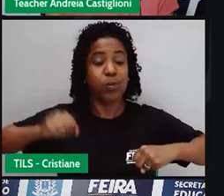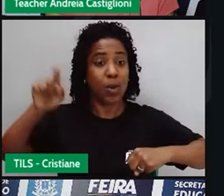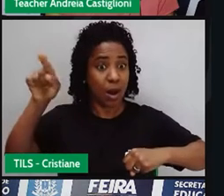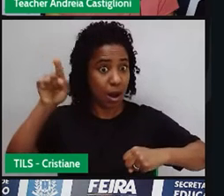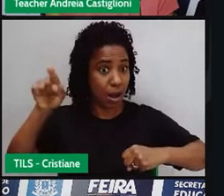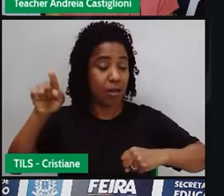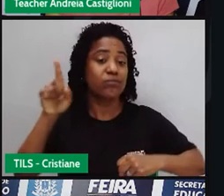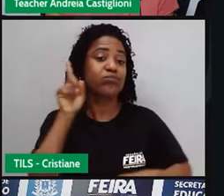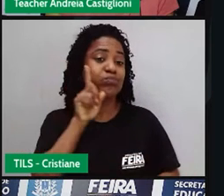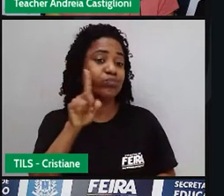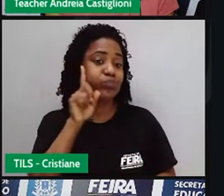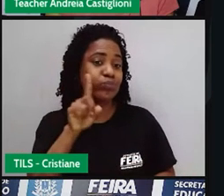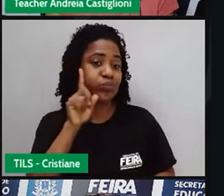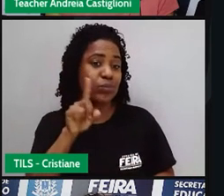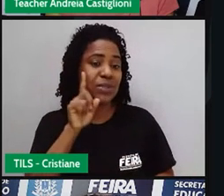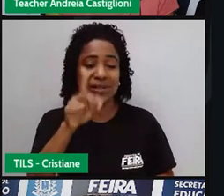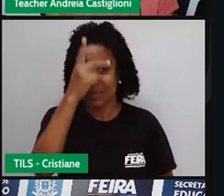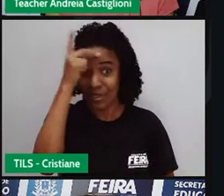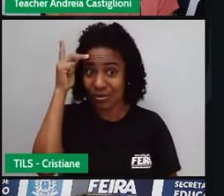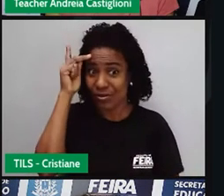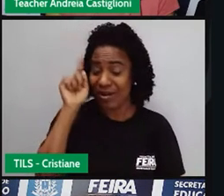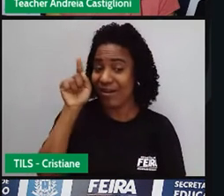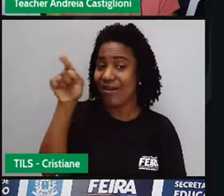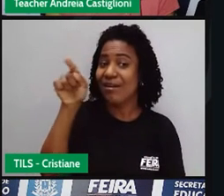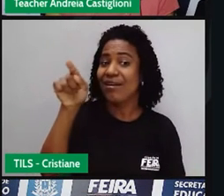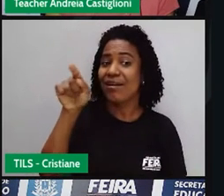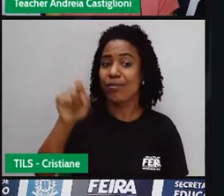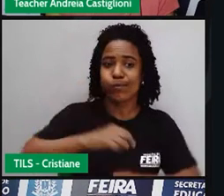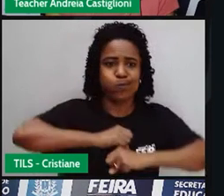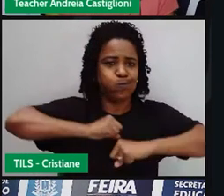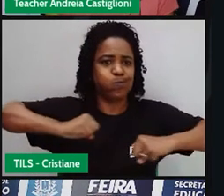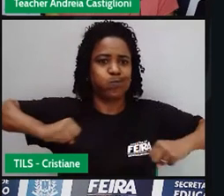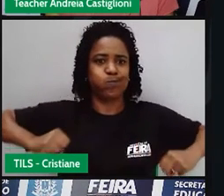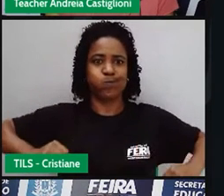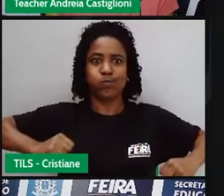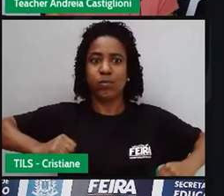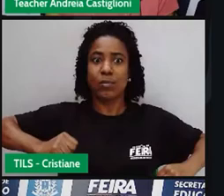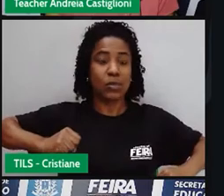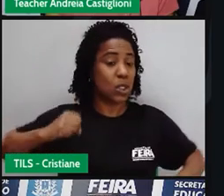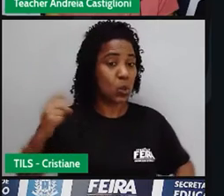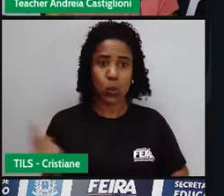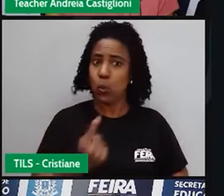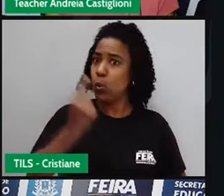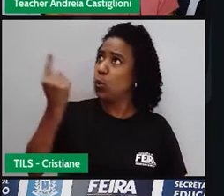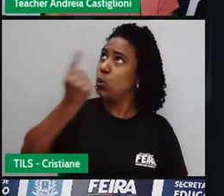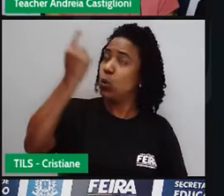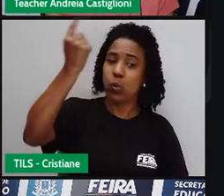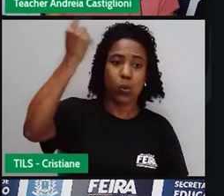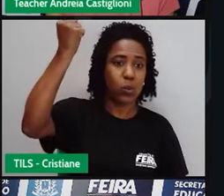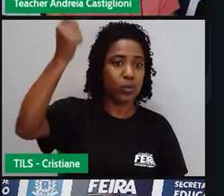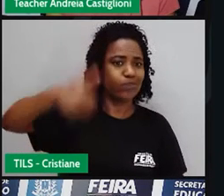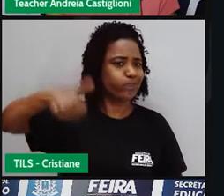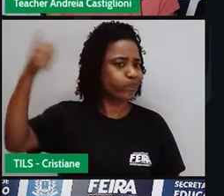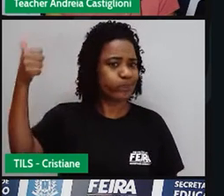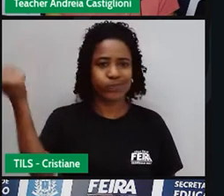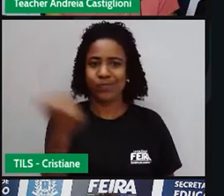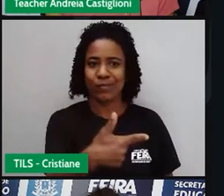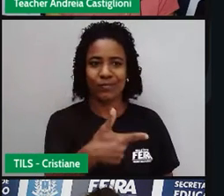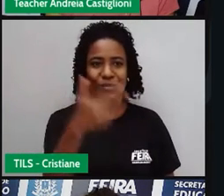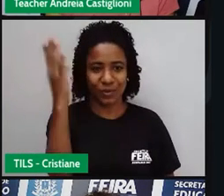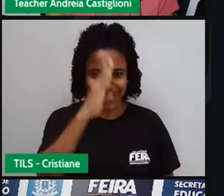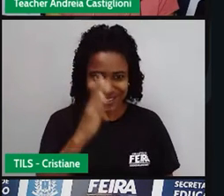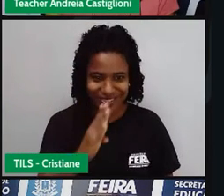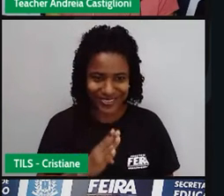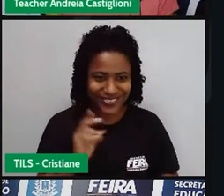característica ai geralmente são maiores do que os brasileiros ok o